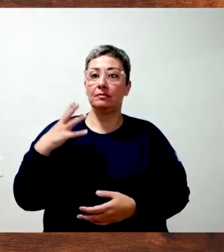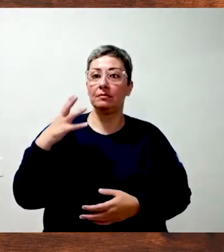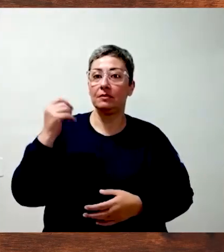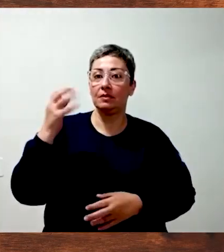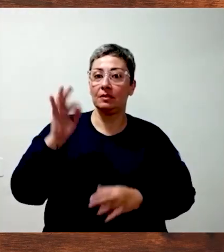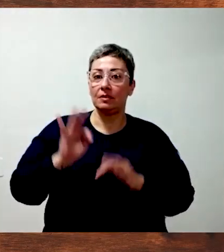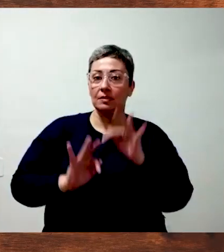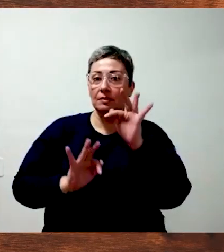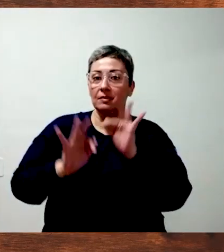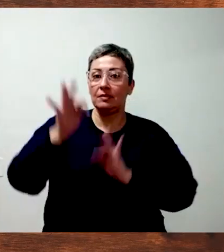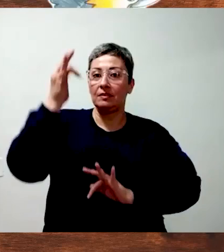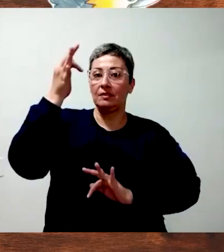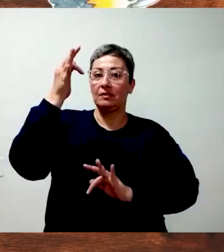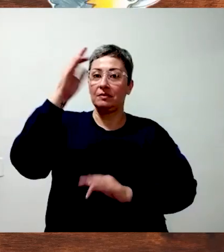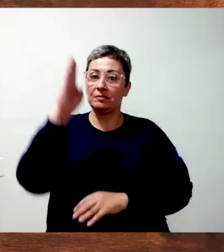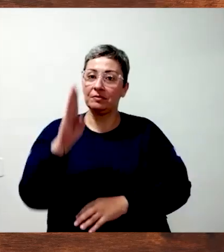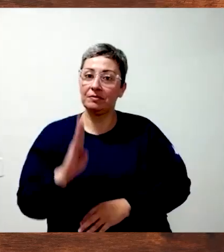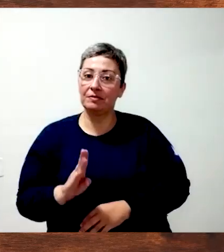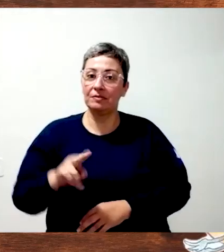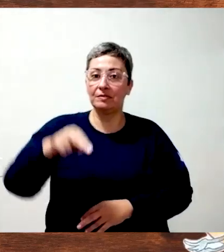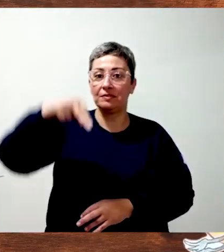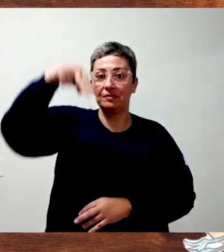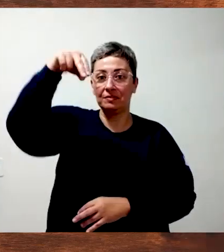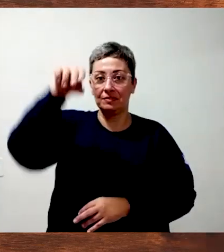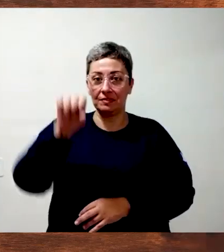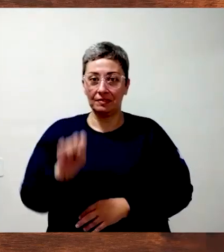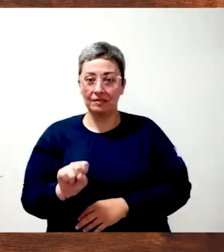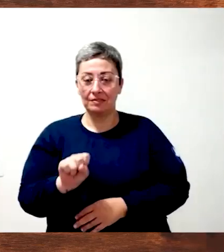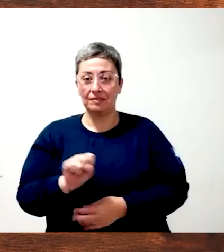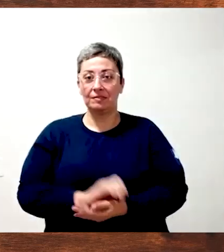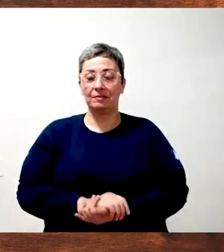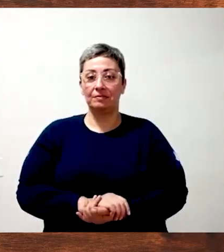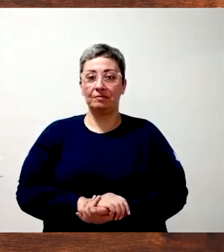Viajando pelo folclore brasileiro de norte a sul.